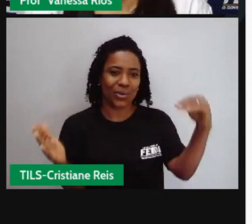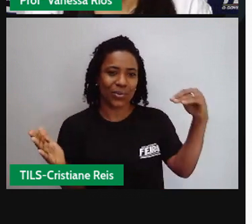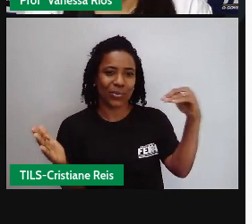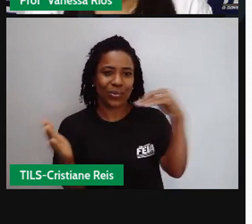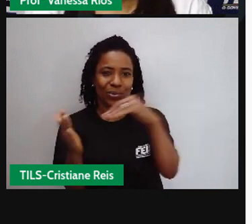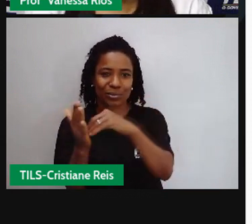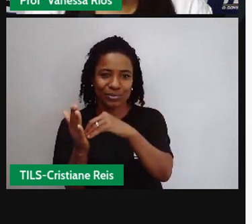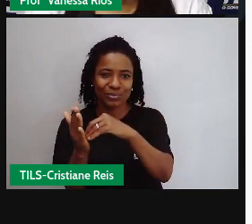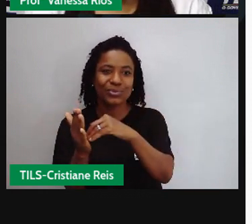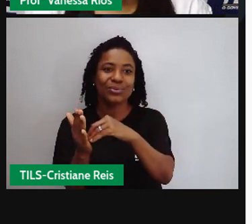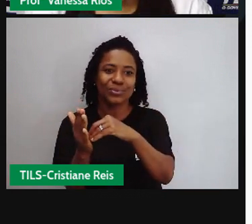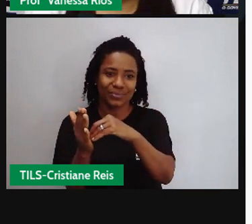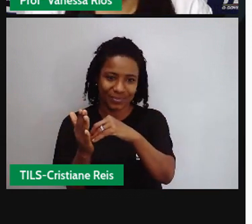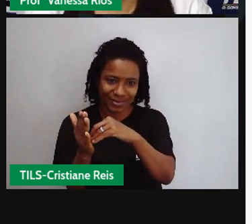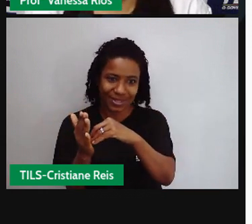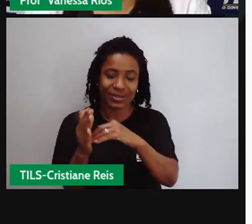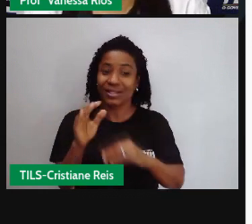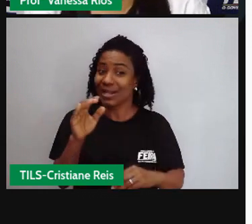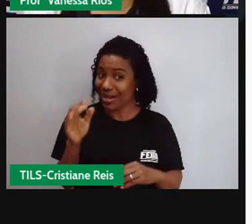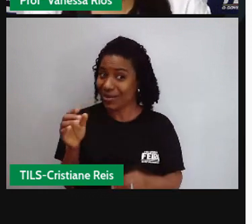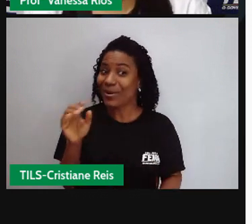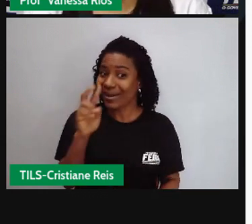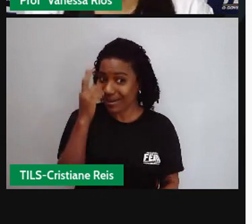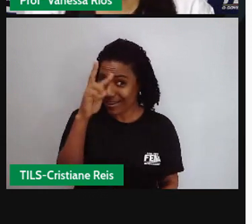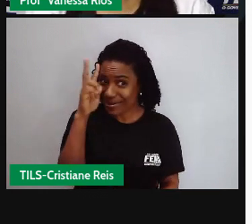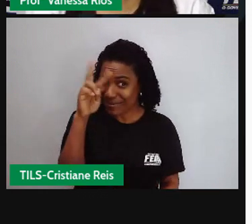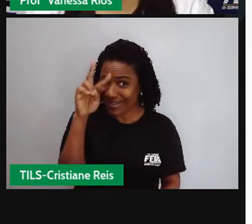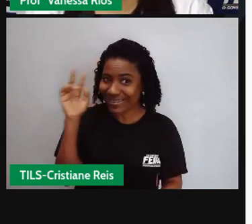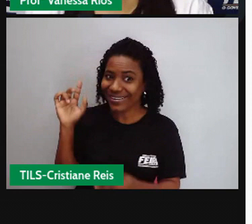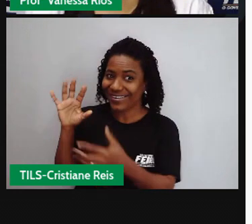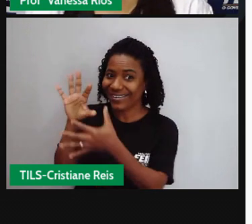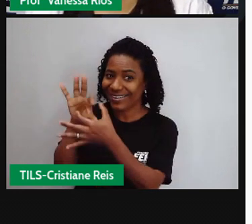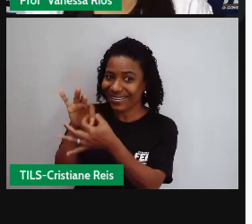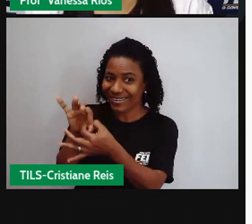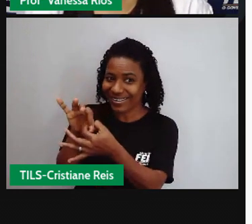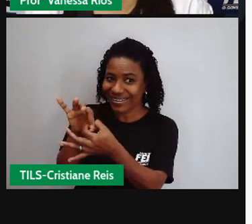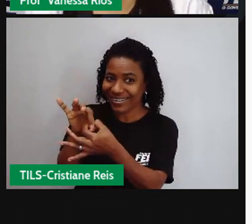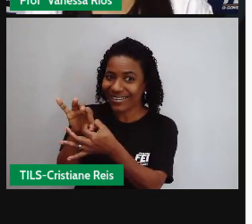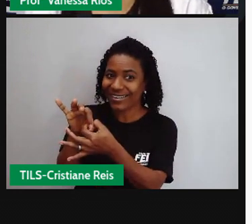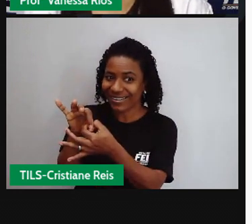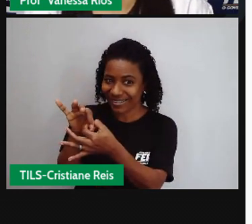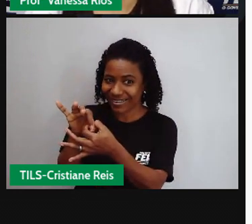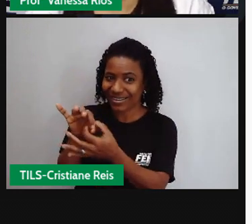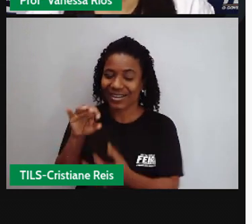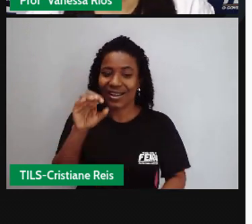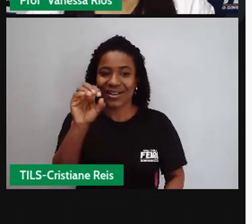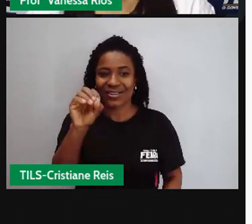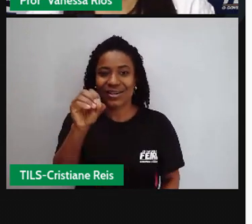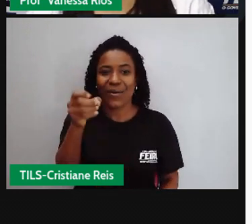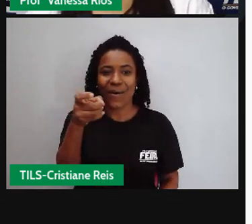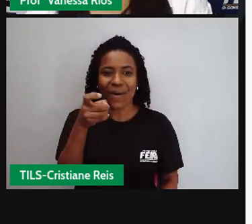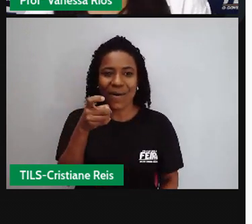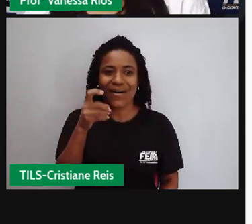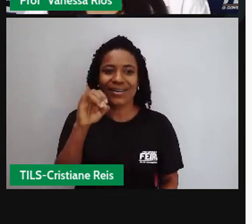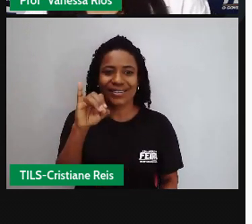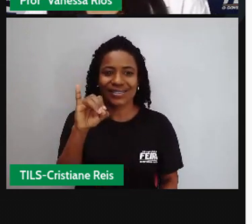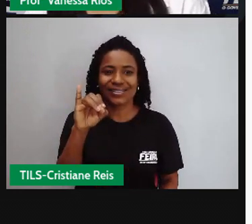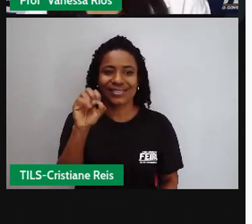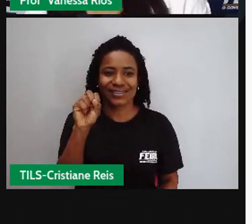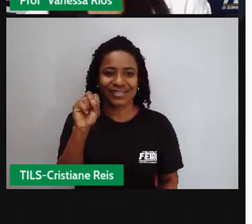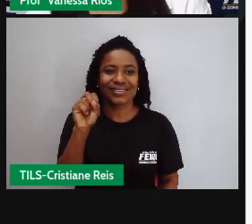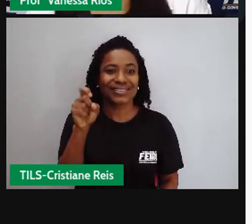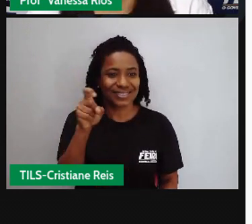quê? Oxítonas. Estão lembrados aí? Que as palavras que têm sílaba tônica na colocação de